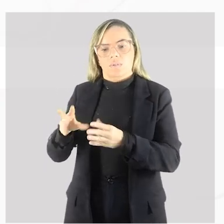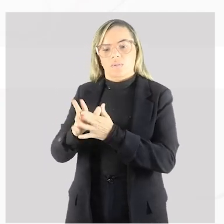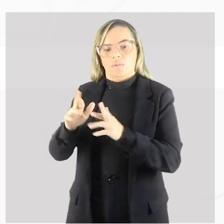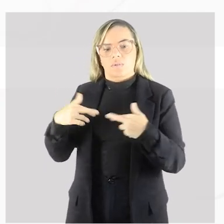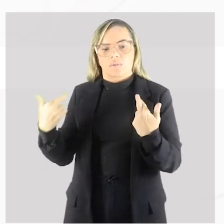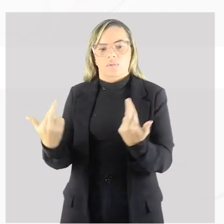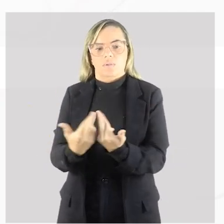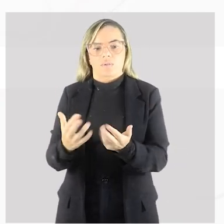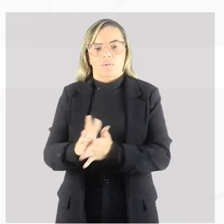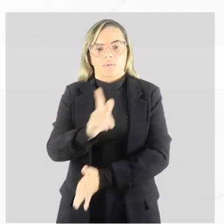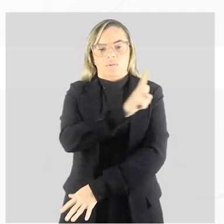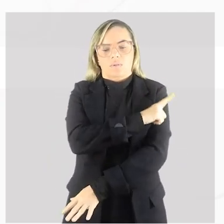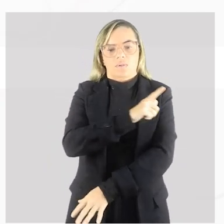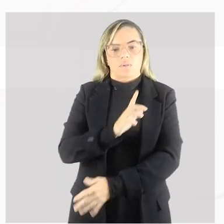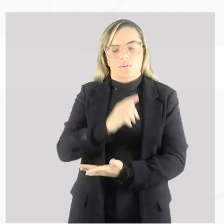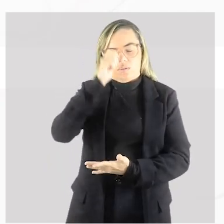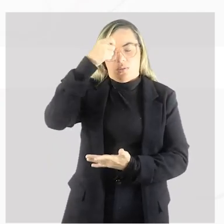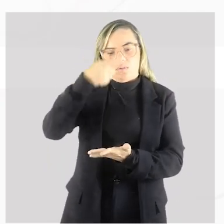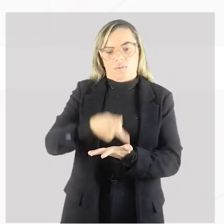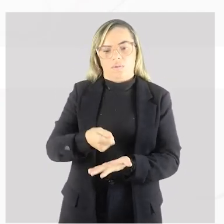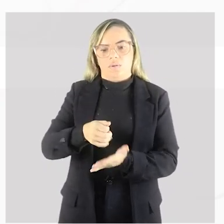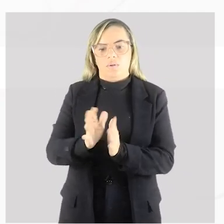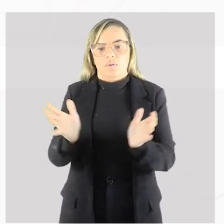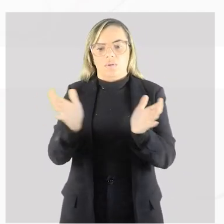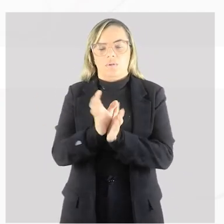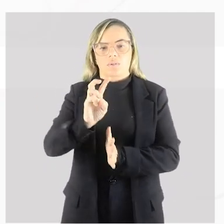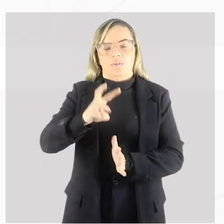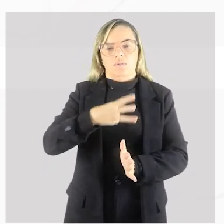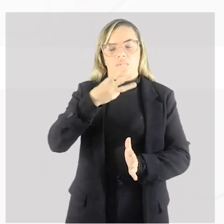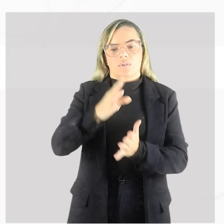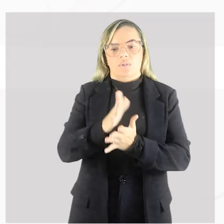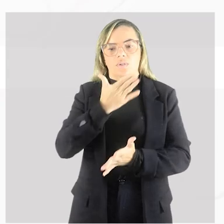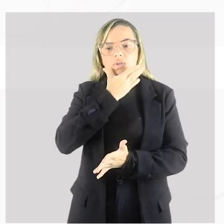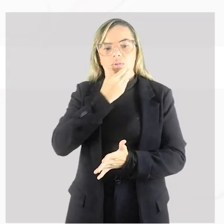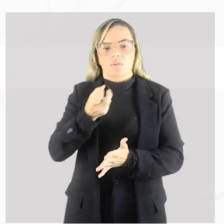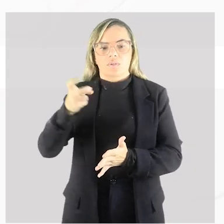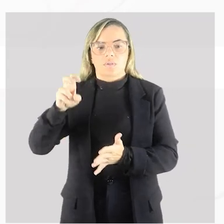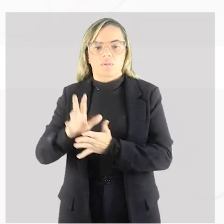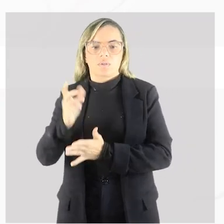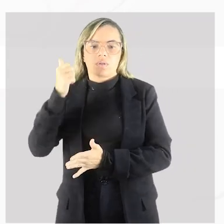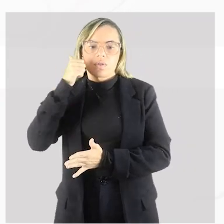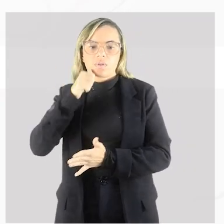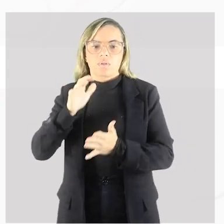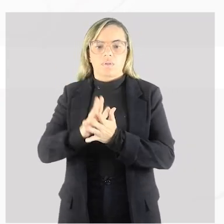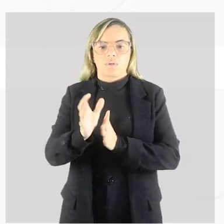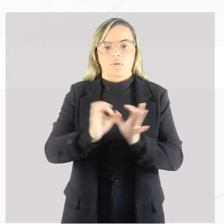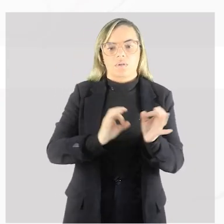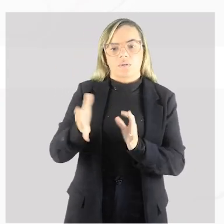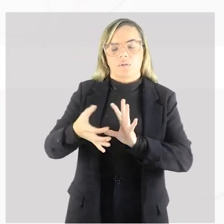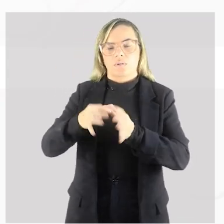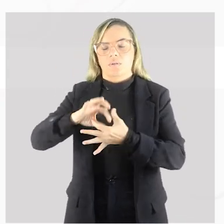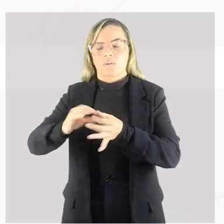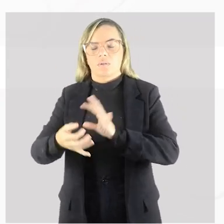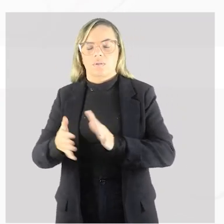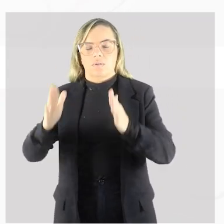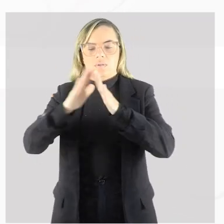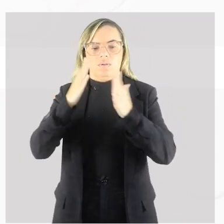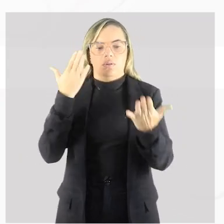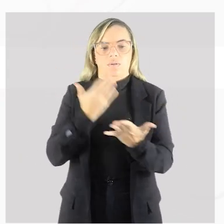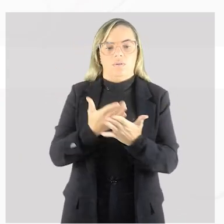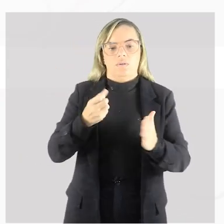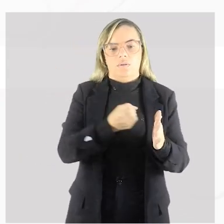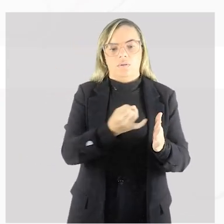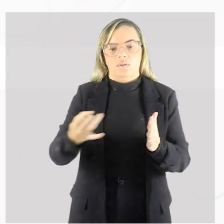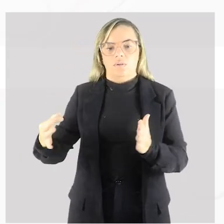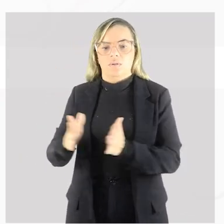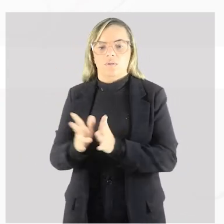uma comissão de 3 rapazes e 5 moças para a formação das Olimpíadas do colégio. De quantos